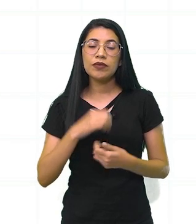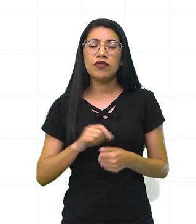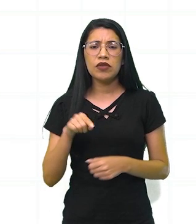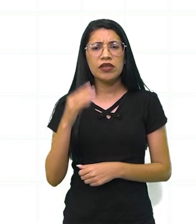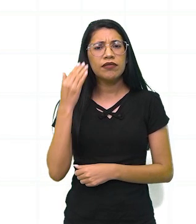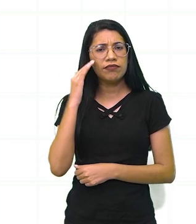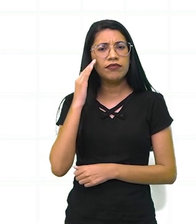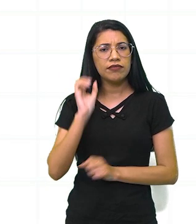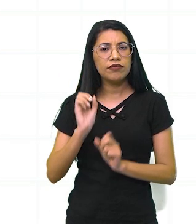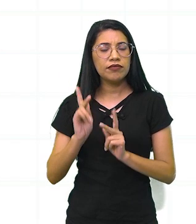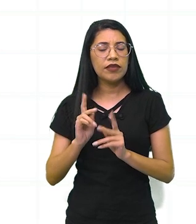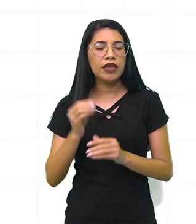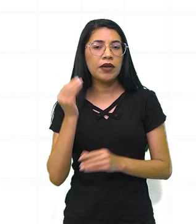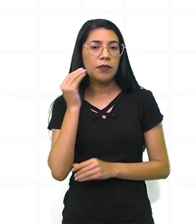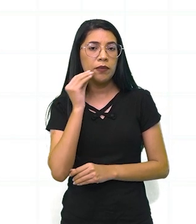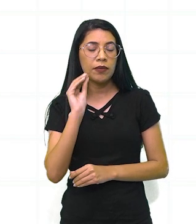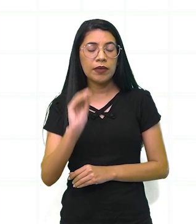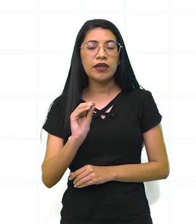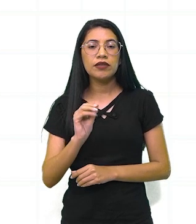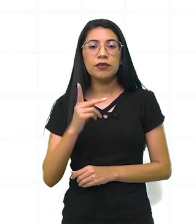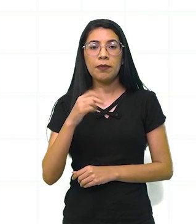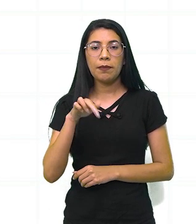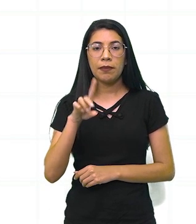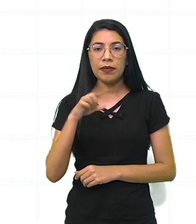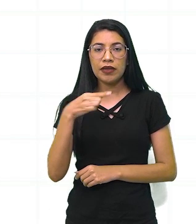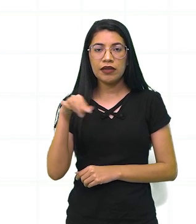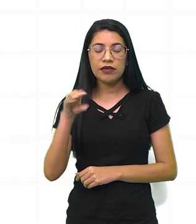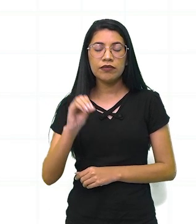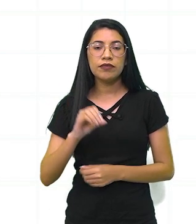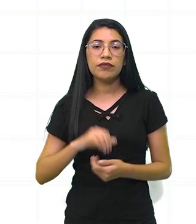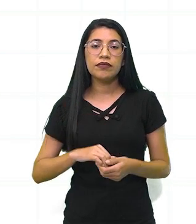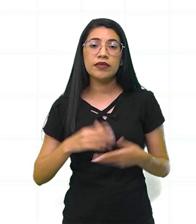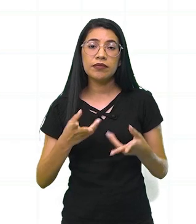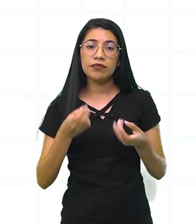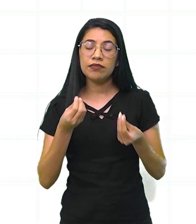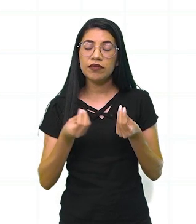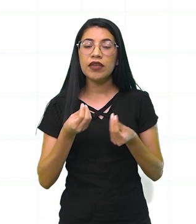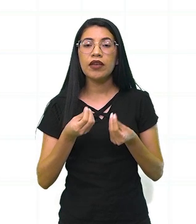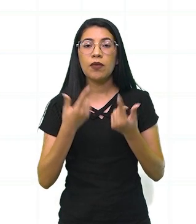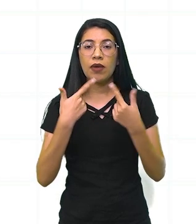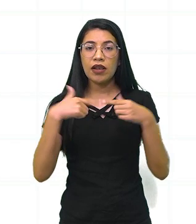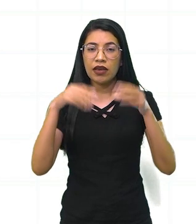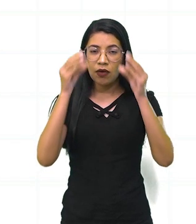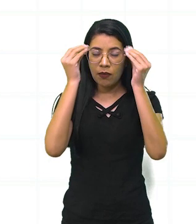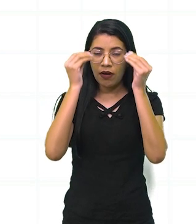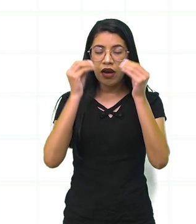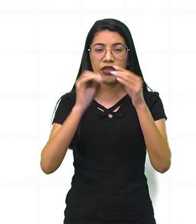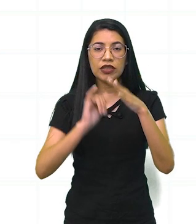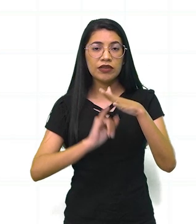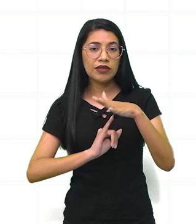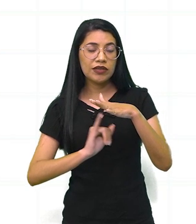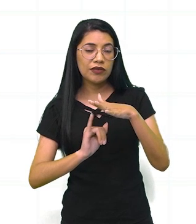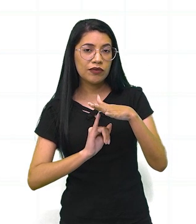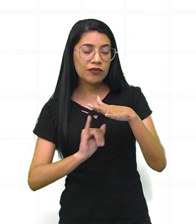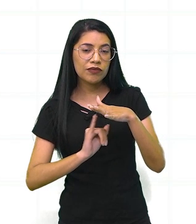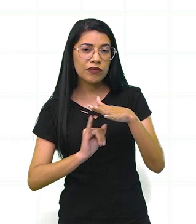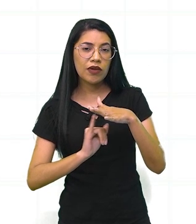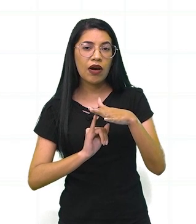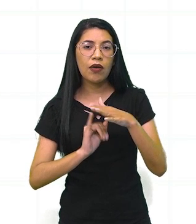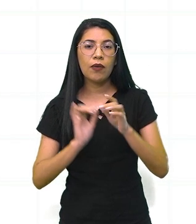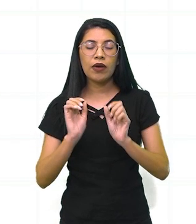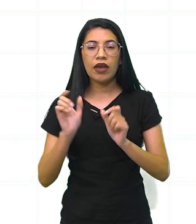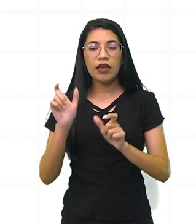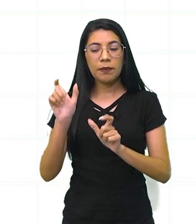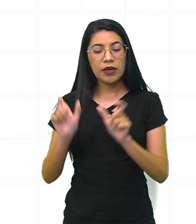entende Beijocas Pedrão Então temos uma linguagem aí mais informal né uma conversa entre